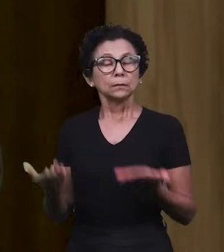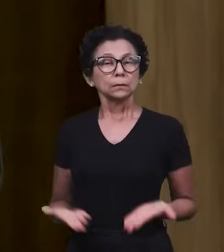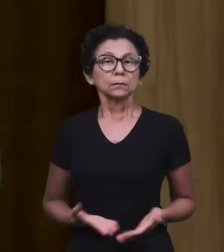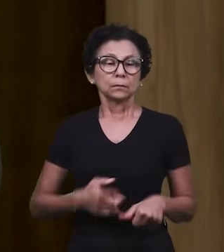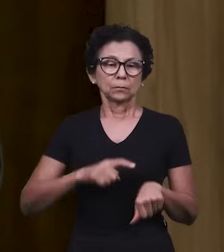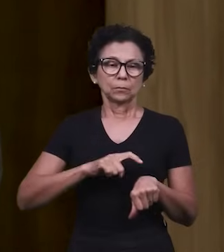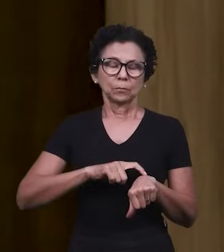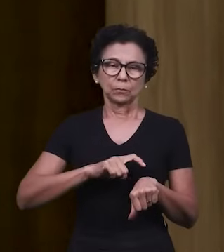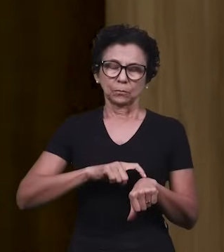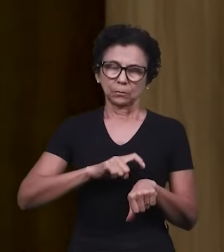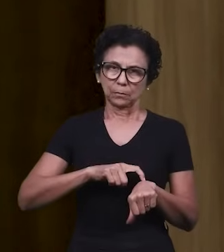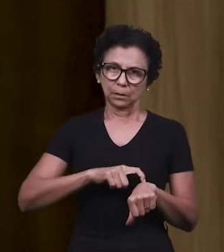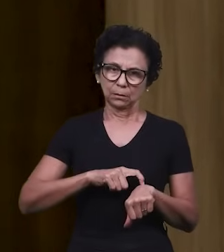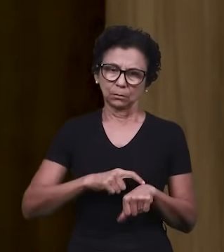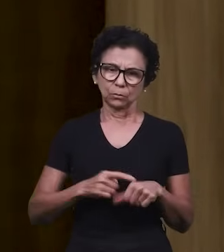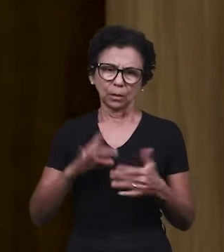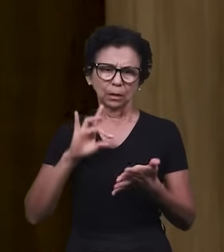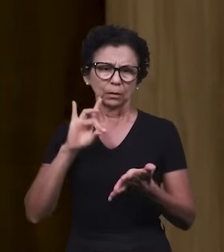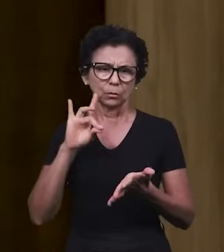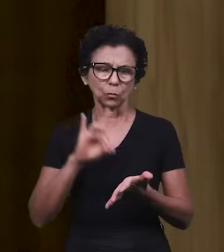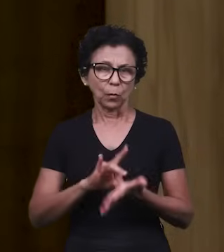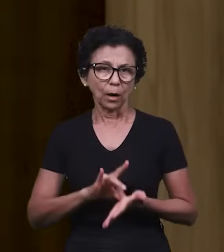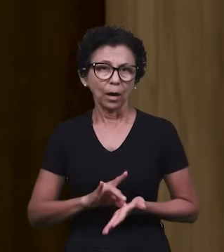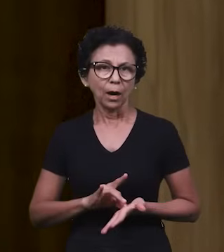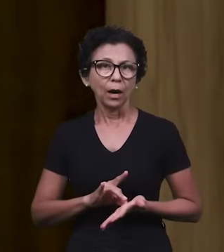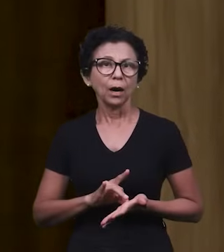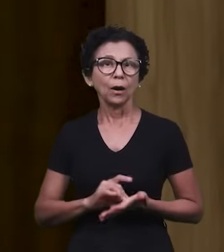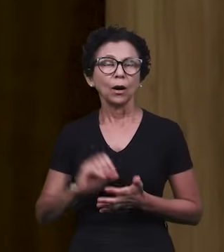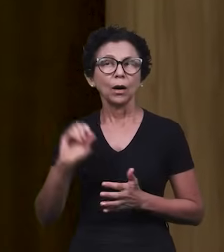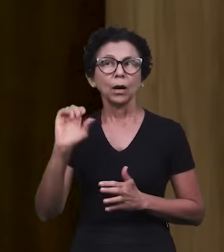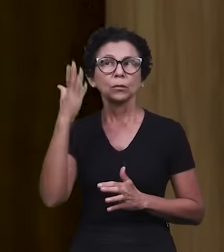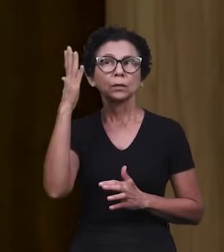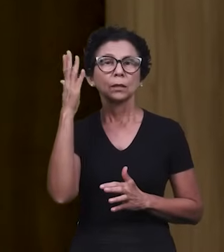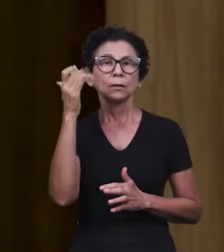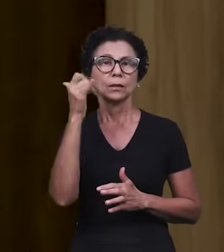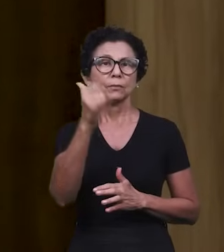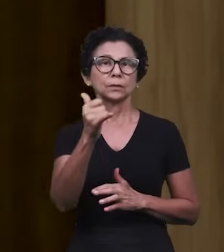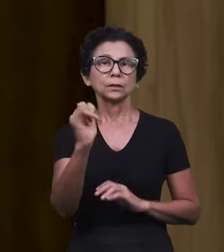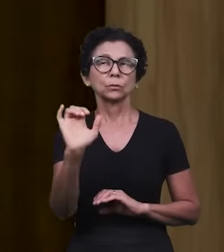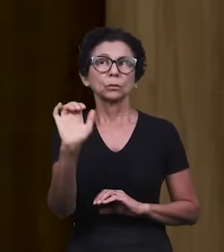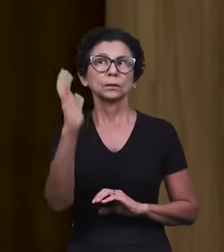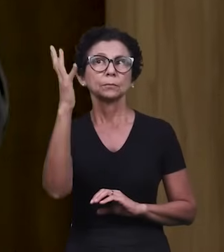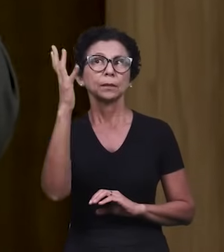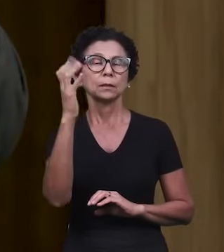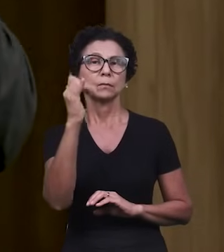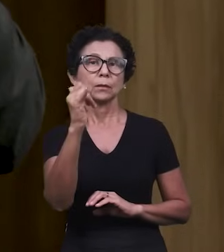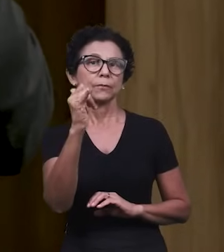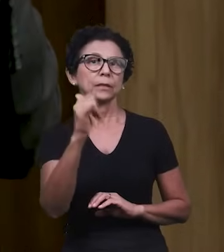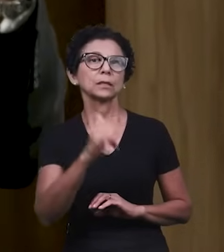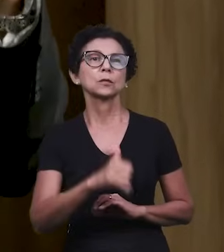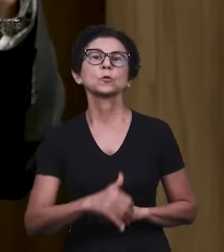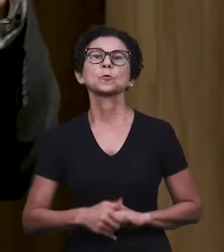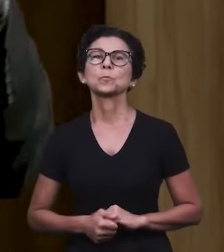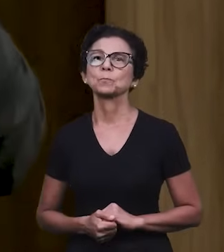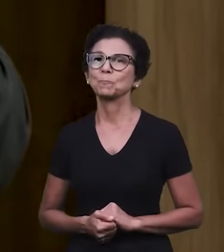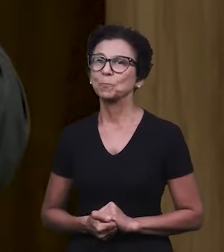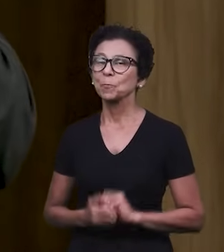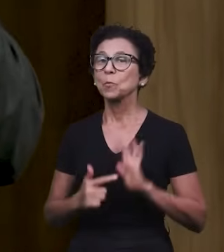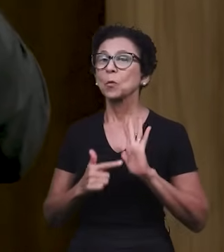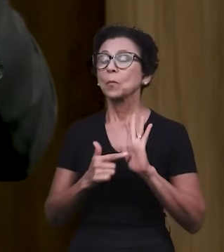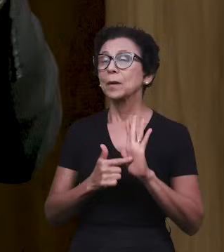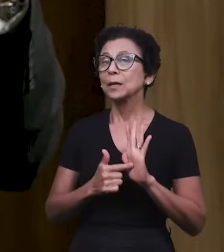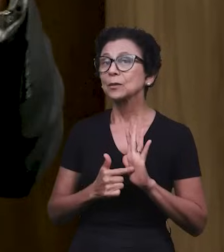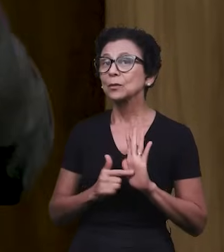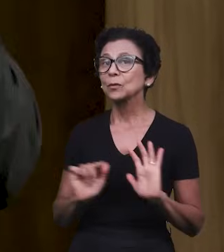momento, as trombetas, elas estão tocando, apontando para o início desta festa, né? Que